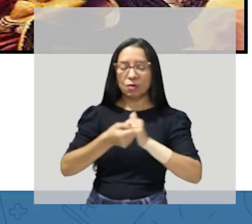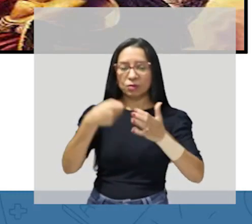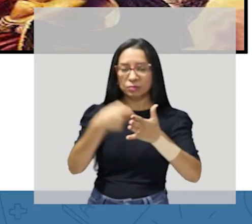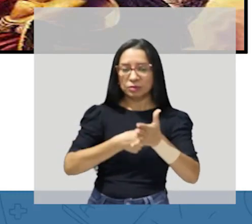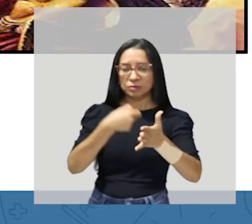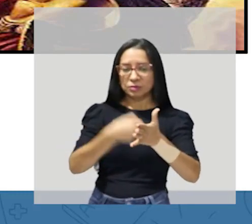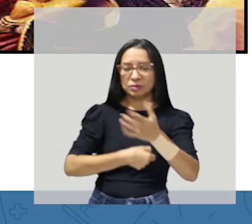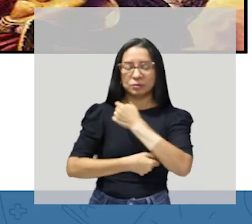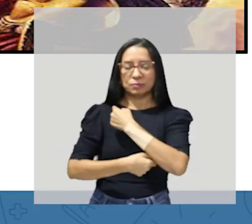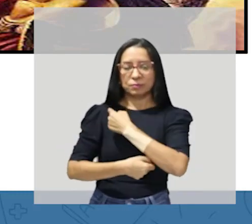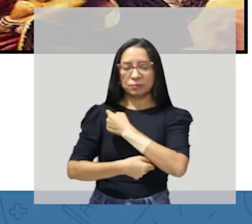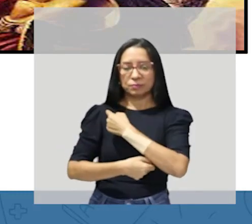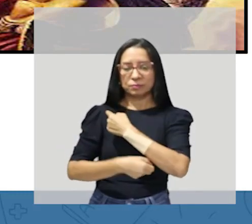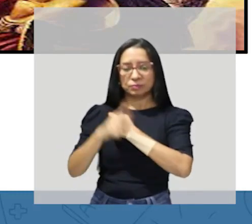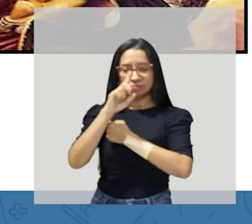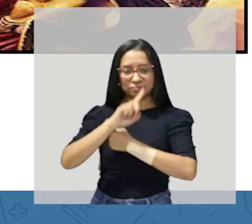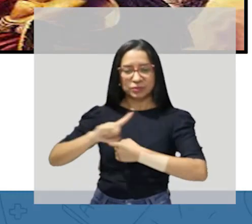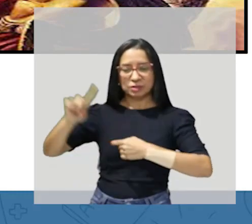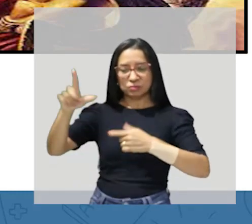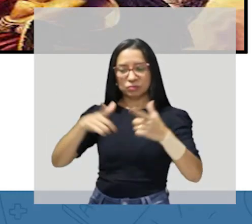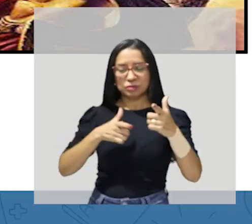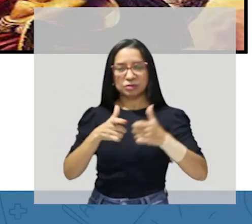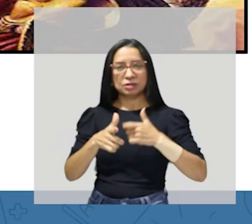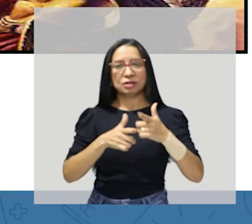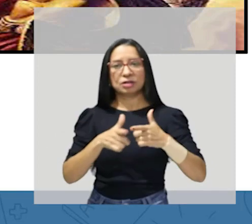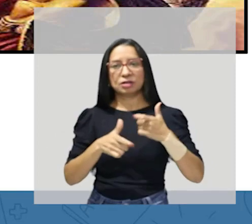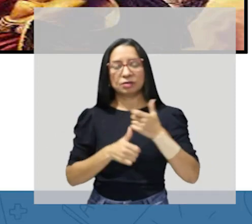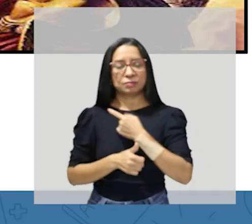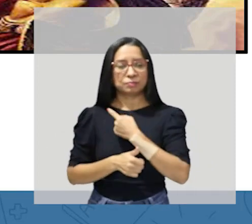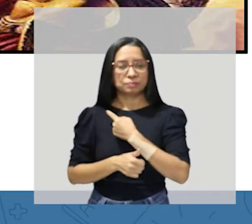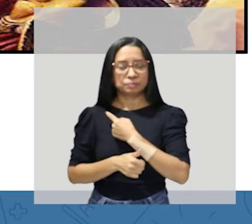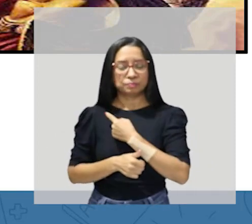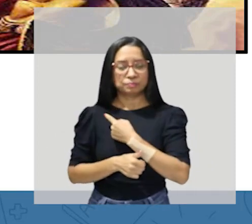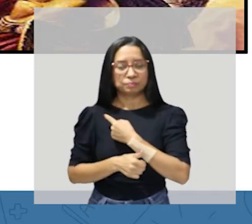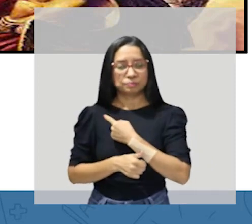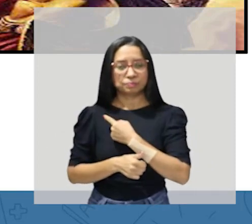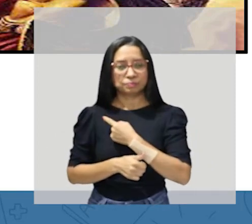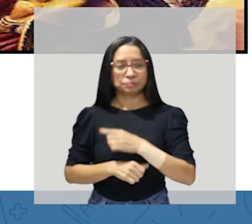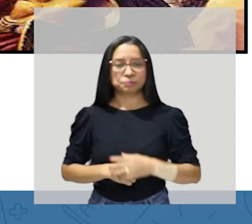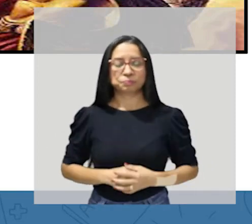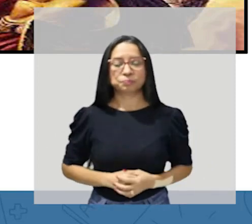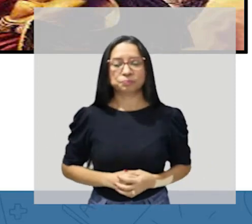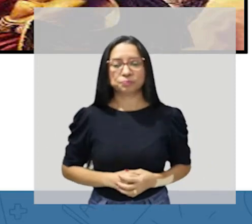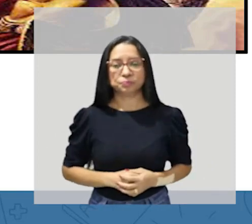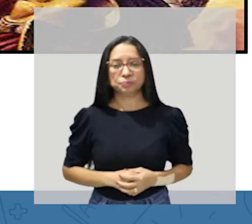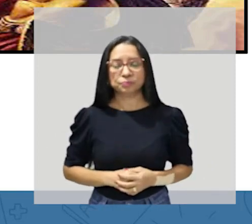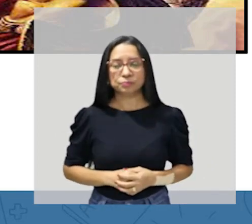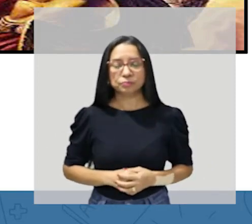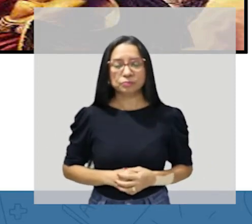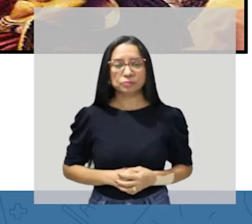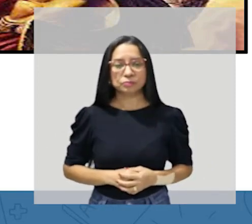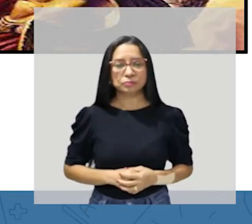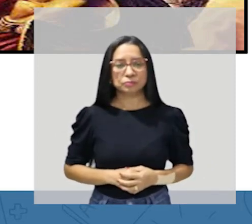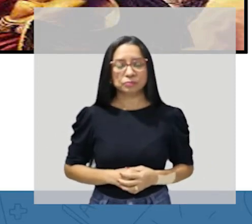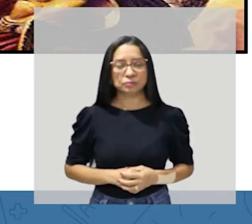vem aqui da questão, já vem o quê? Das guerras que aconteciam naquele momento, tá? Vamos avançando.